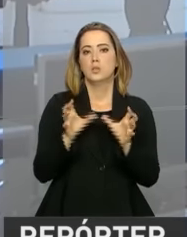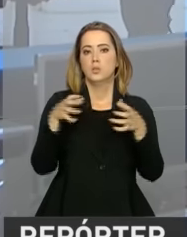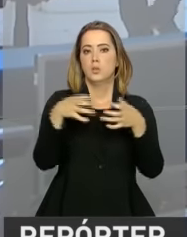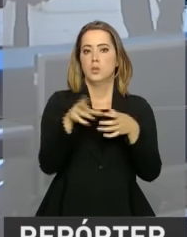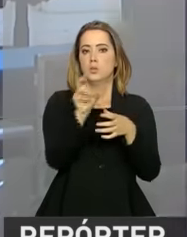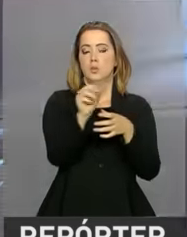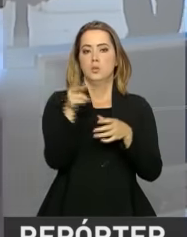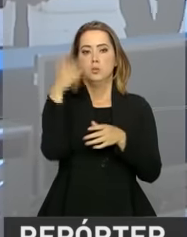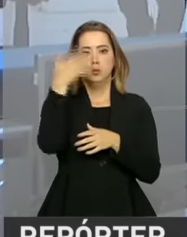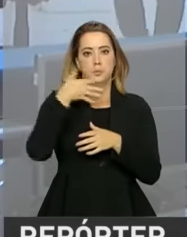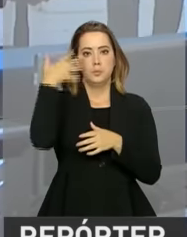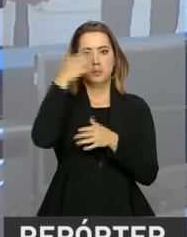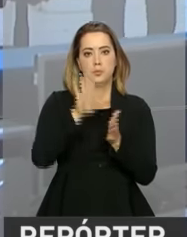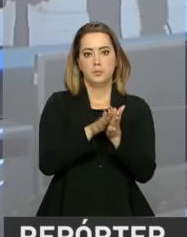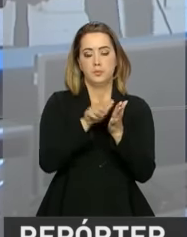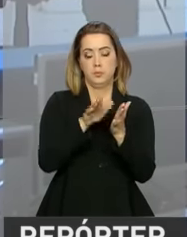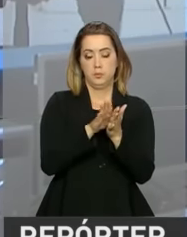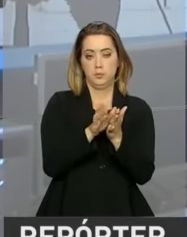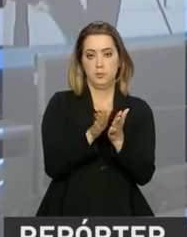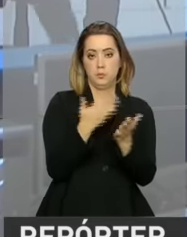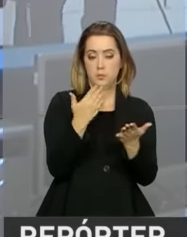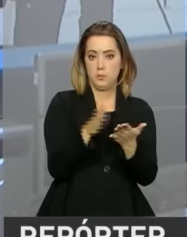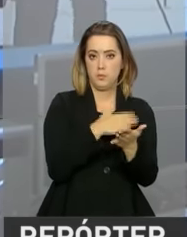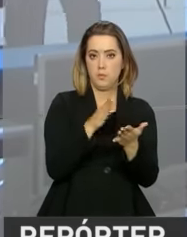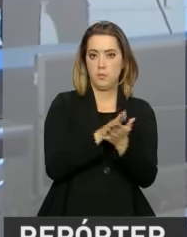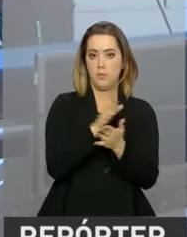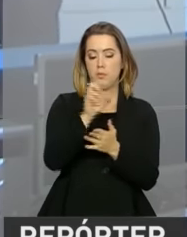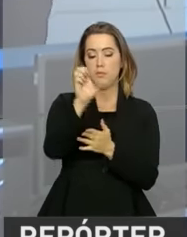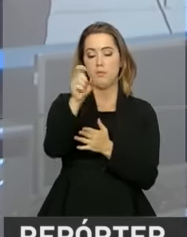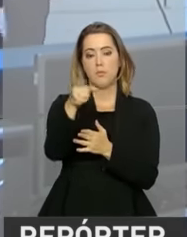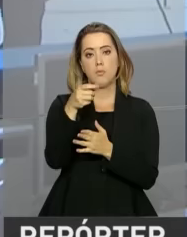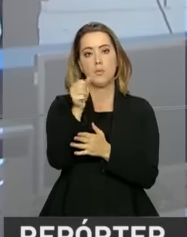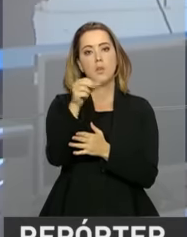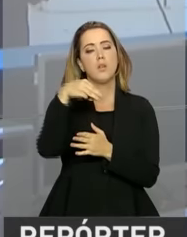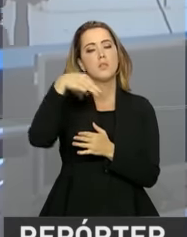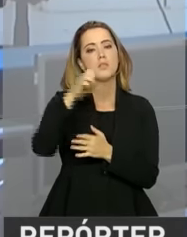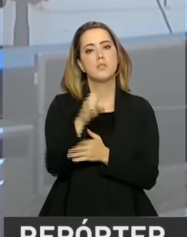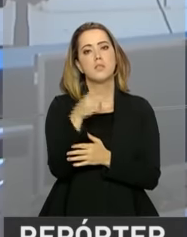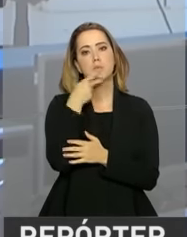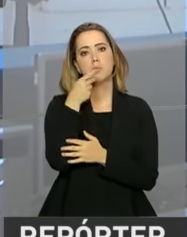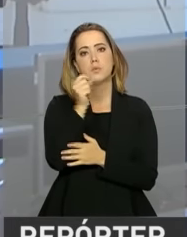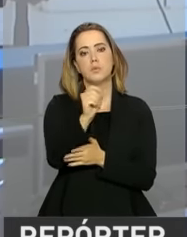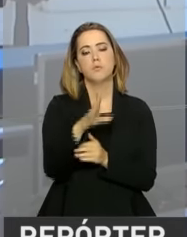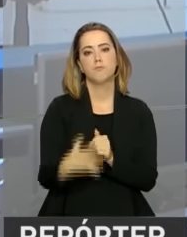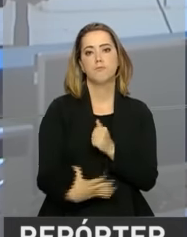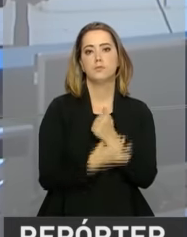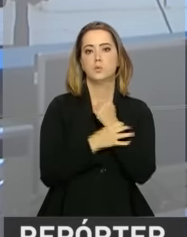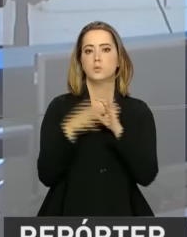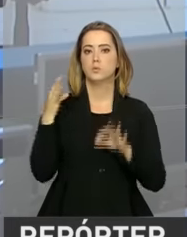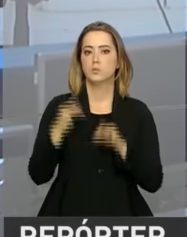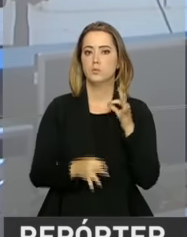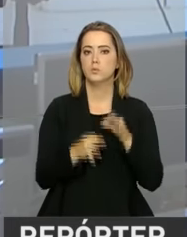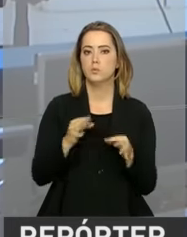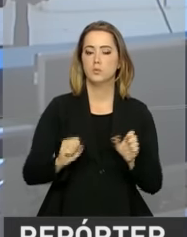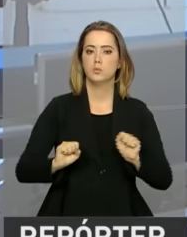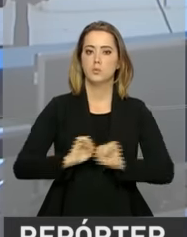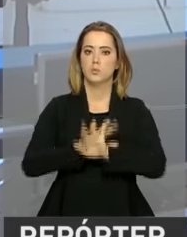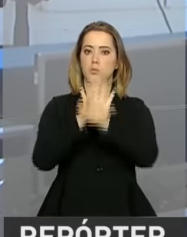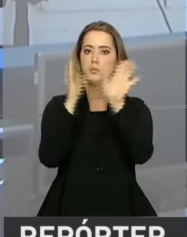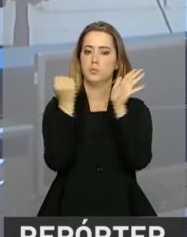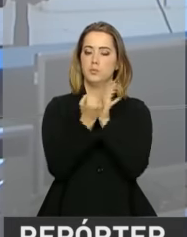Exame que acontece em São Paulo Moreira Franco disse que o PPI vai dar mais segurança jurídica e transparência aos